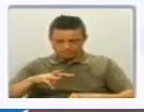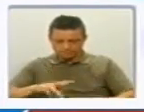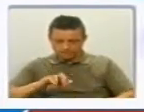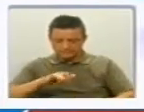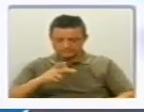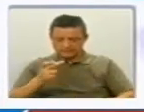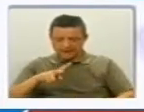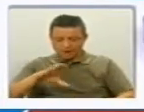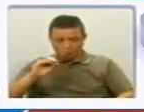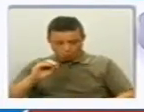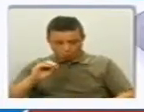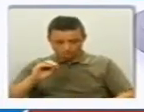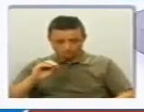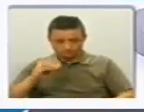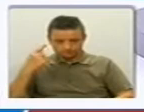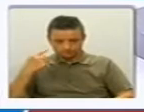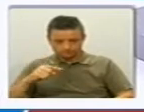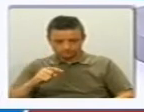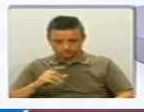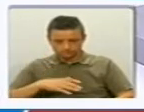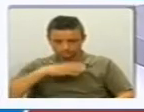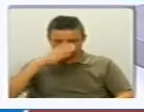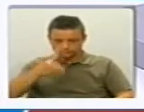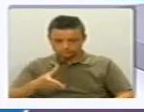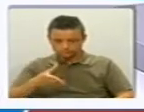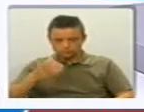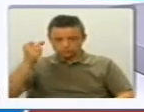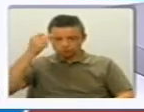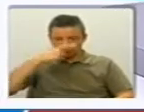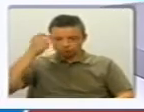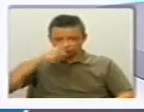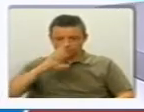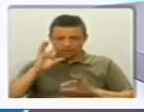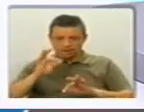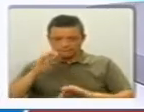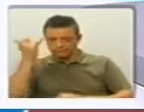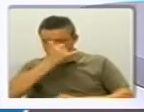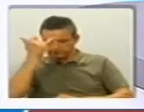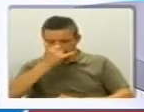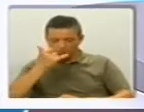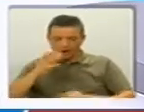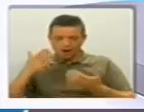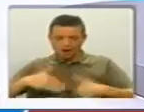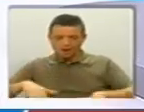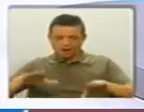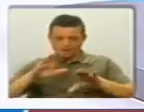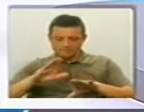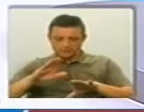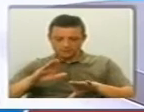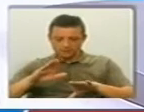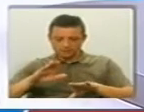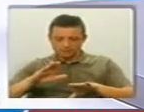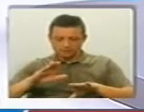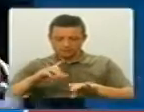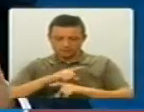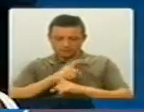Andy Weir, e que, no fundo, retrata aquela história típica de ficção científica. Imagina, um astronauta